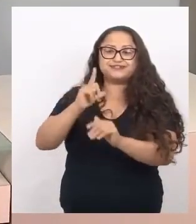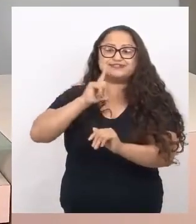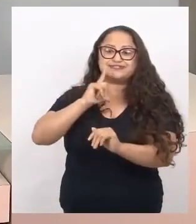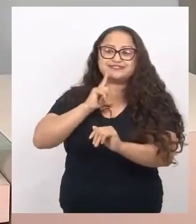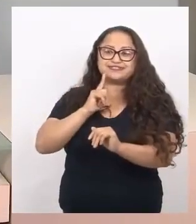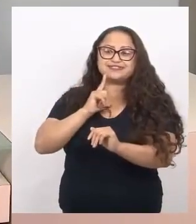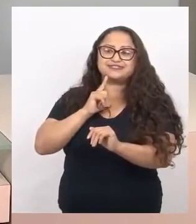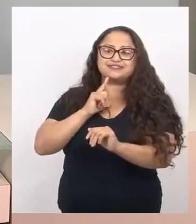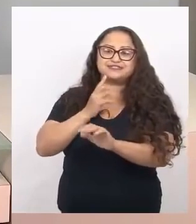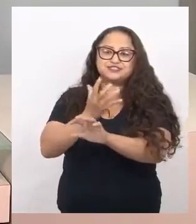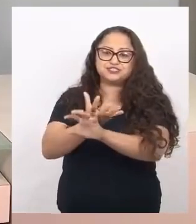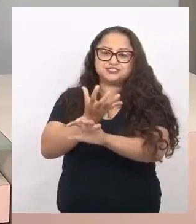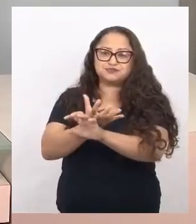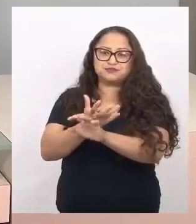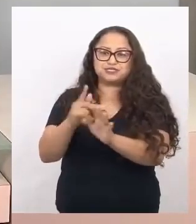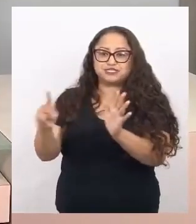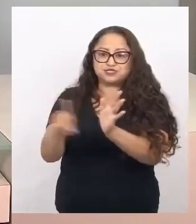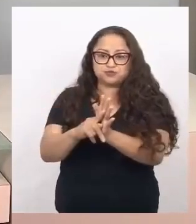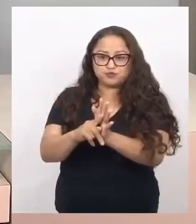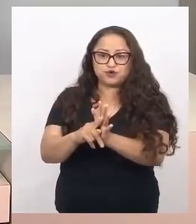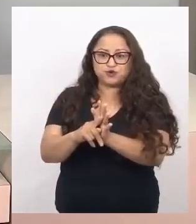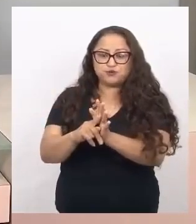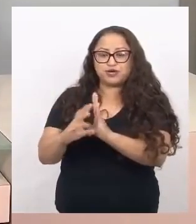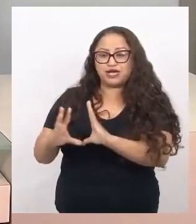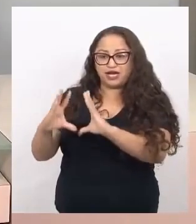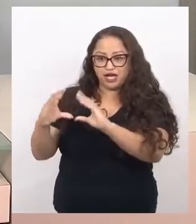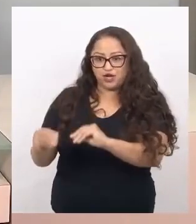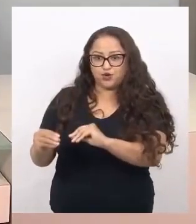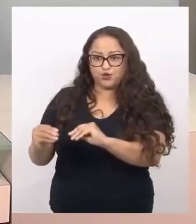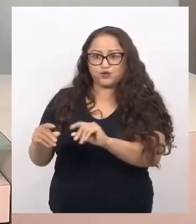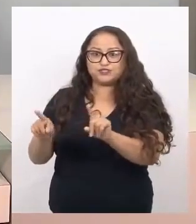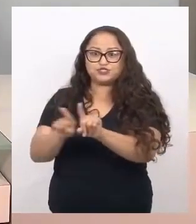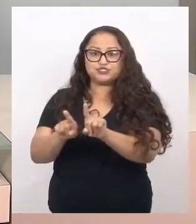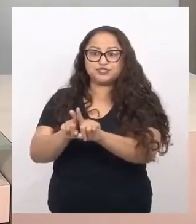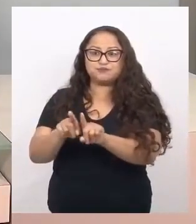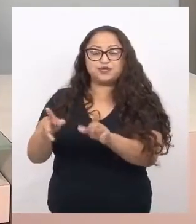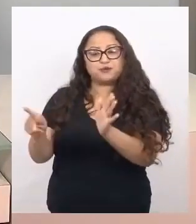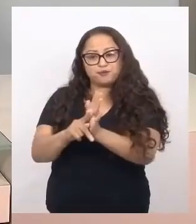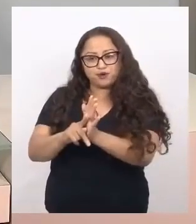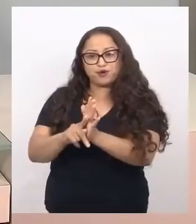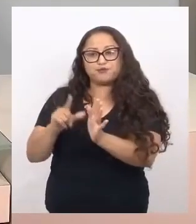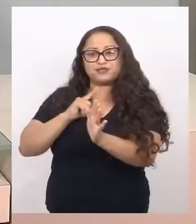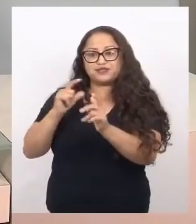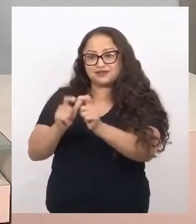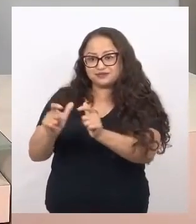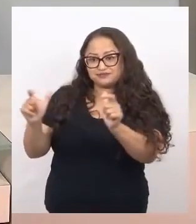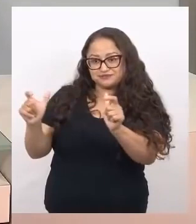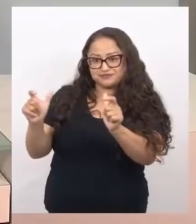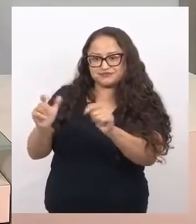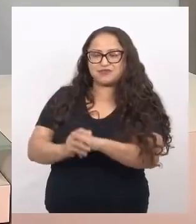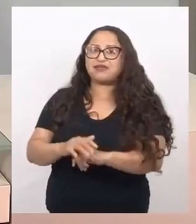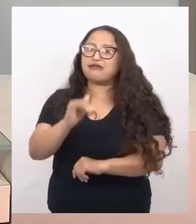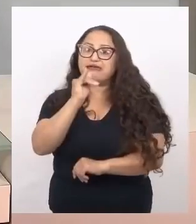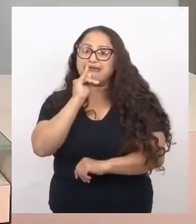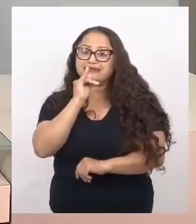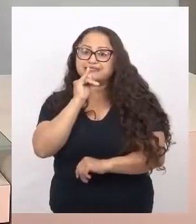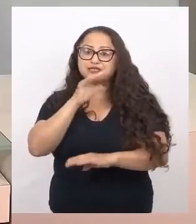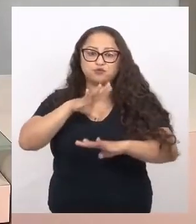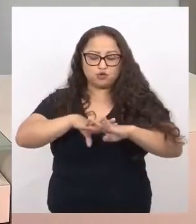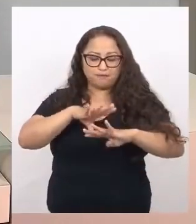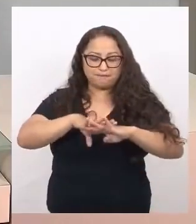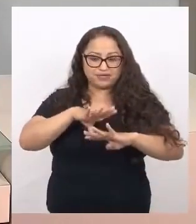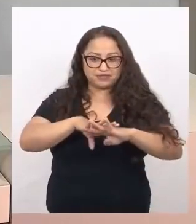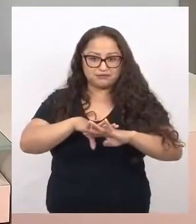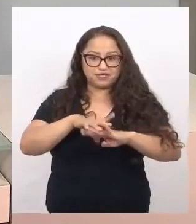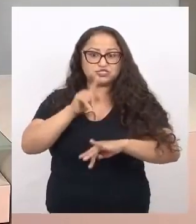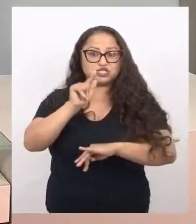que tem tanto aulas noturno quanto aulas na expansão. Por exemplo, matemática. Matemática é uma